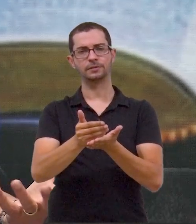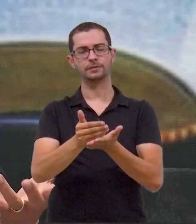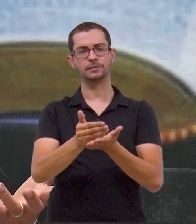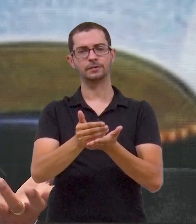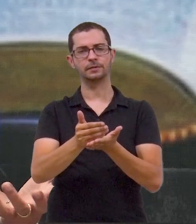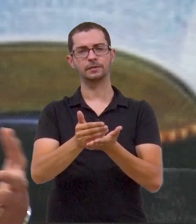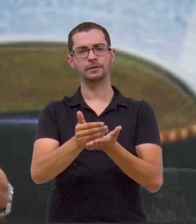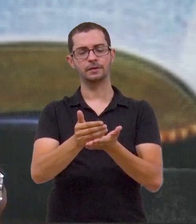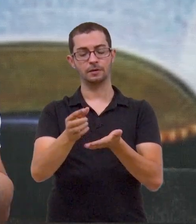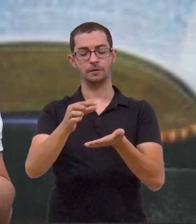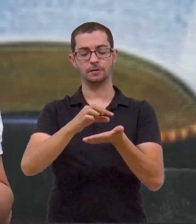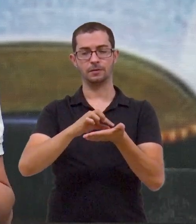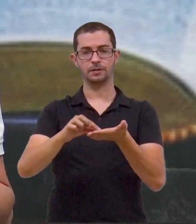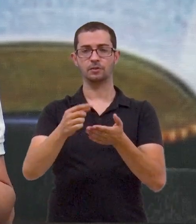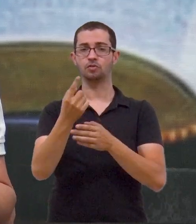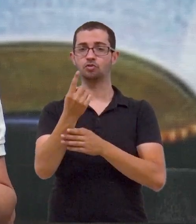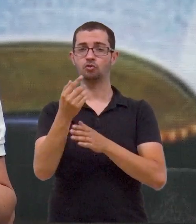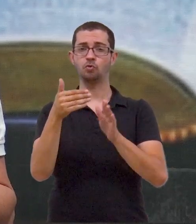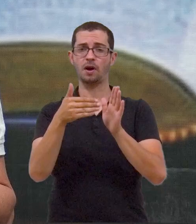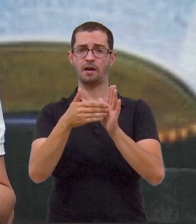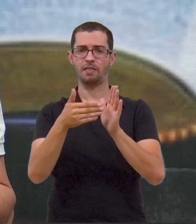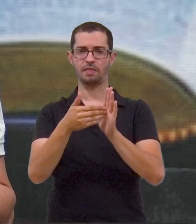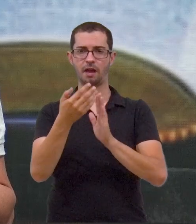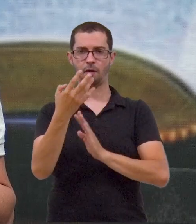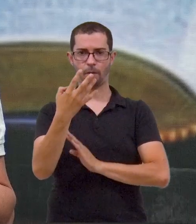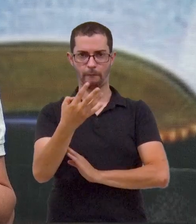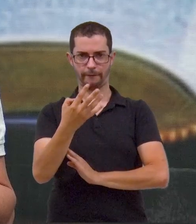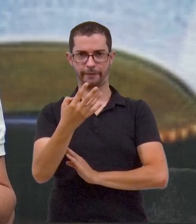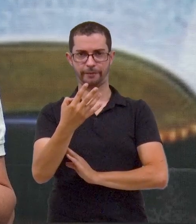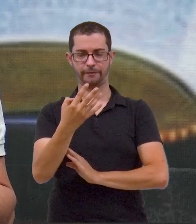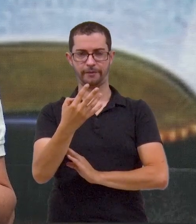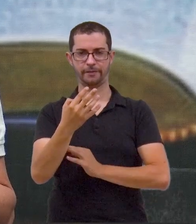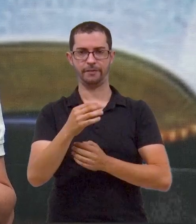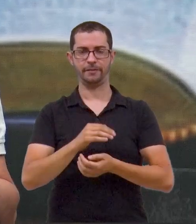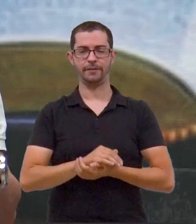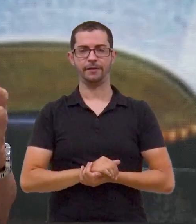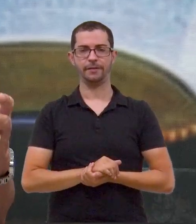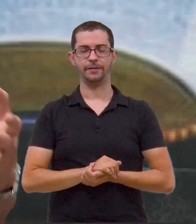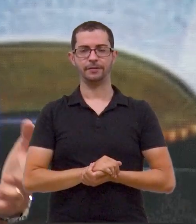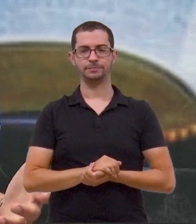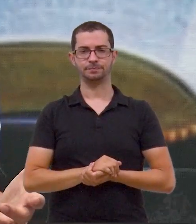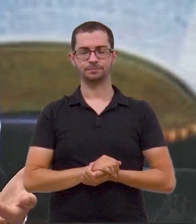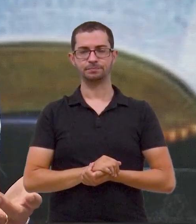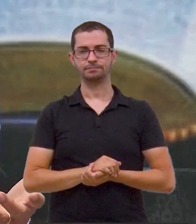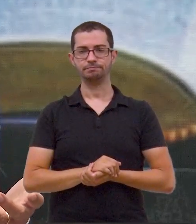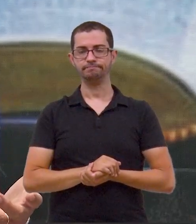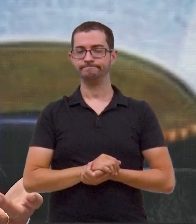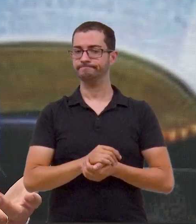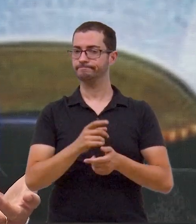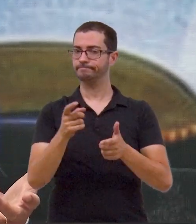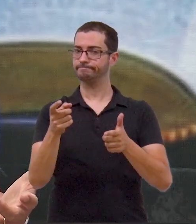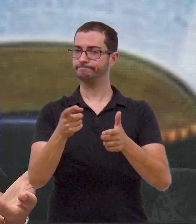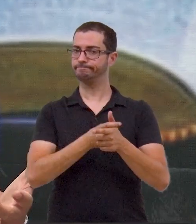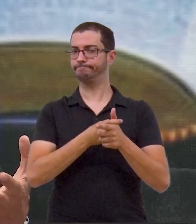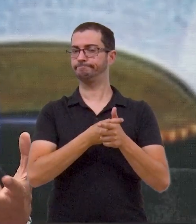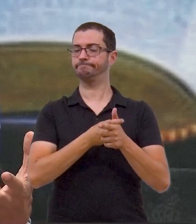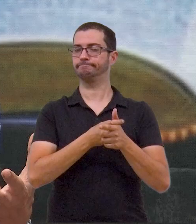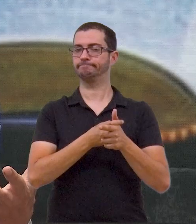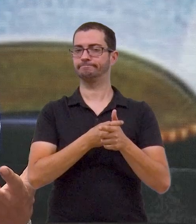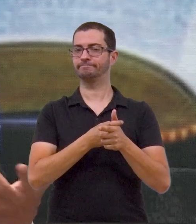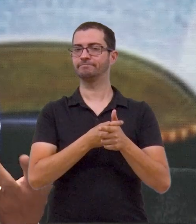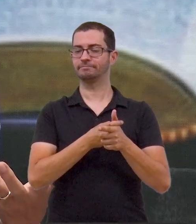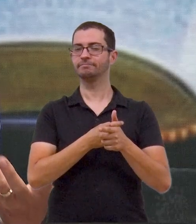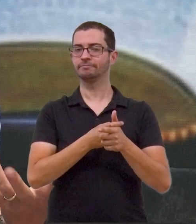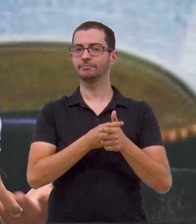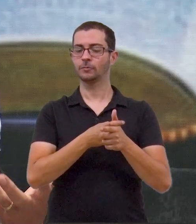nos primeiros versículos de 1 a 4, uma advertência. Uma